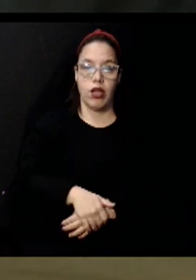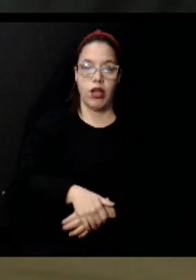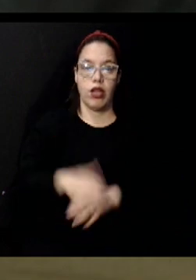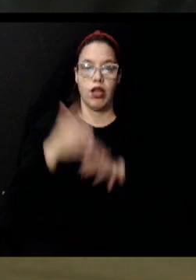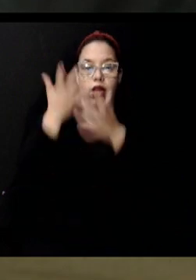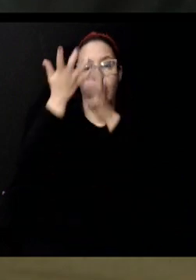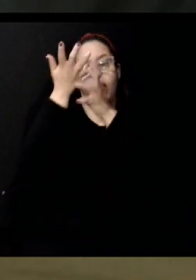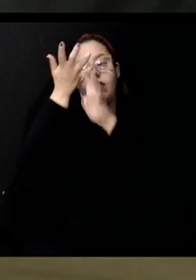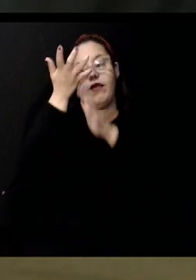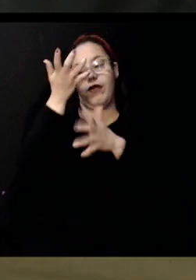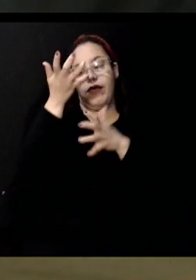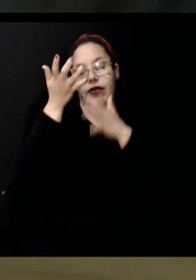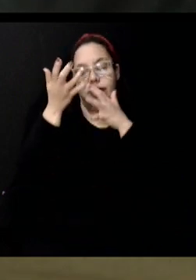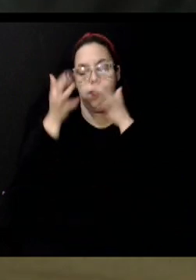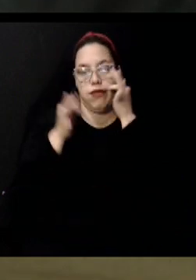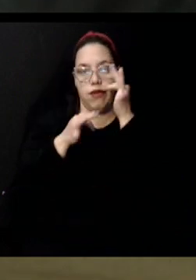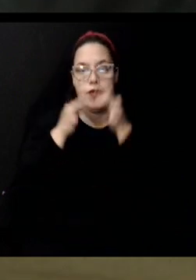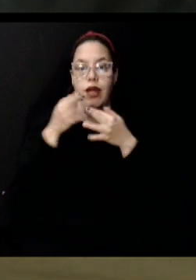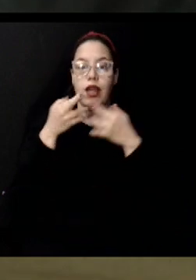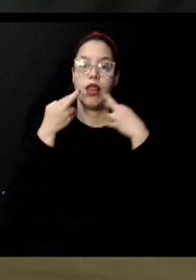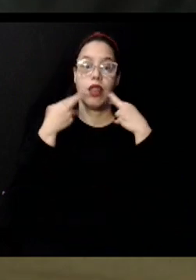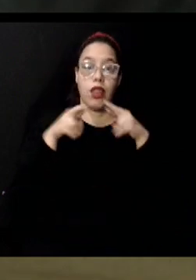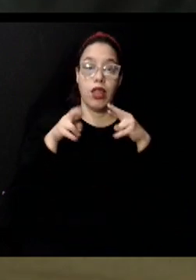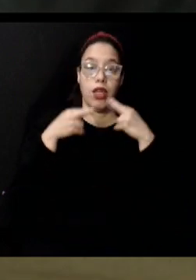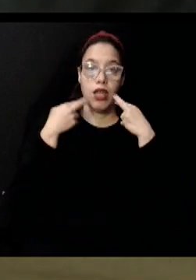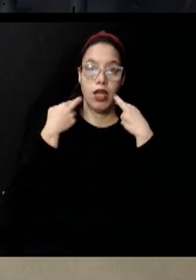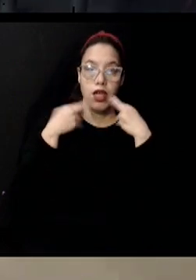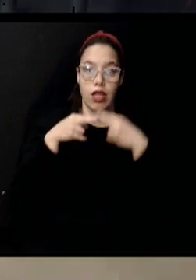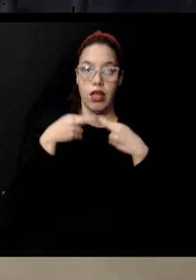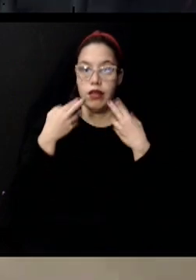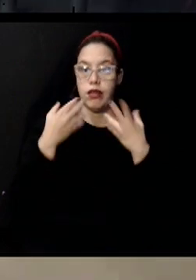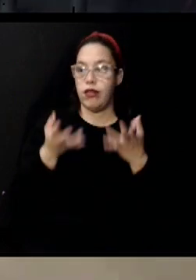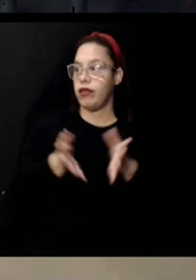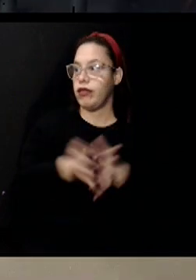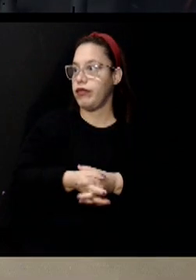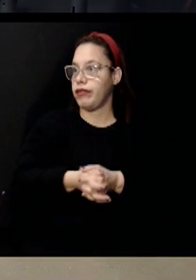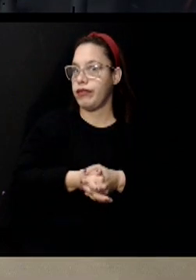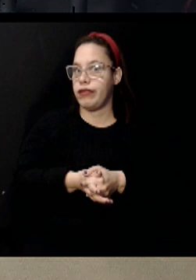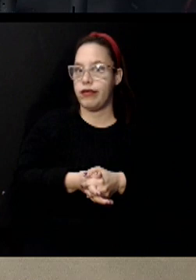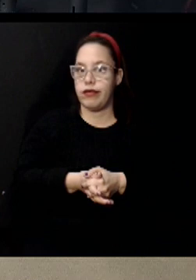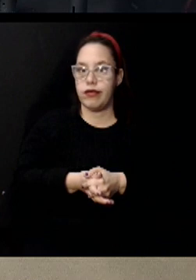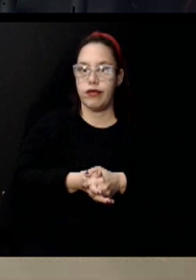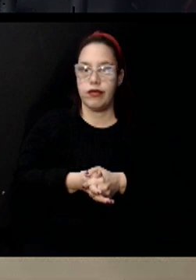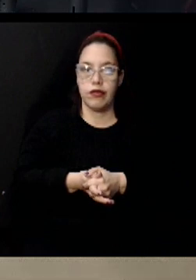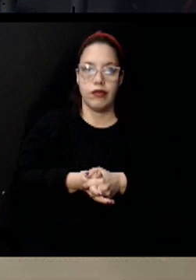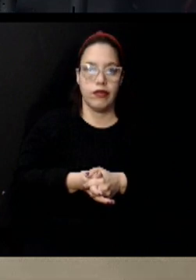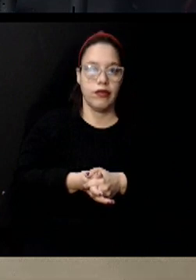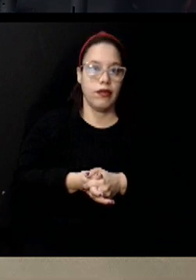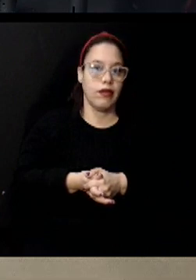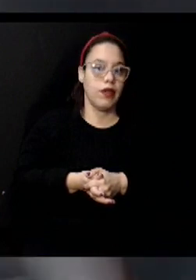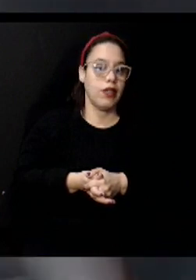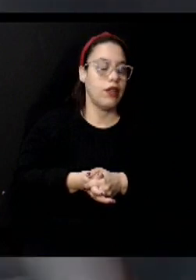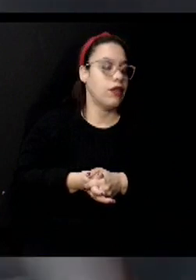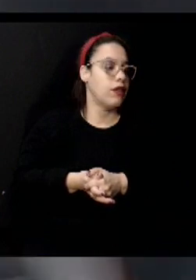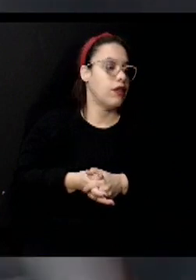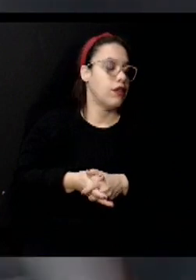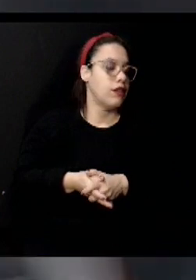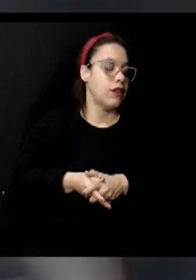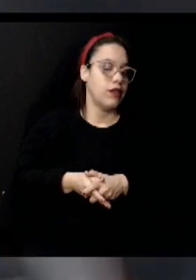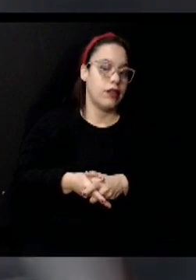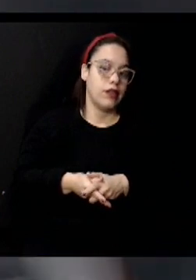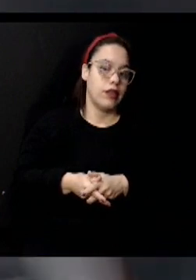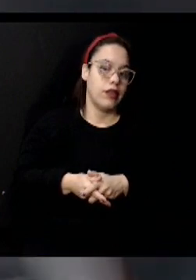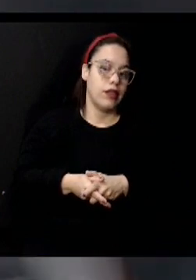aqui". Exato. Tá reclamando, né, então eu onde moro tem muitos pássaros, Aham. e tem